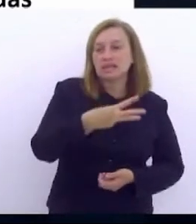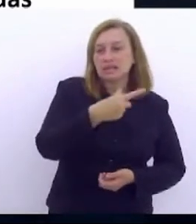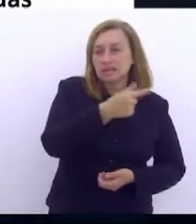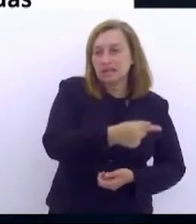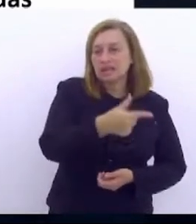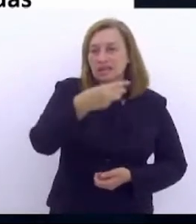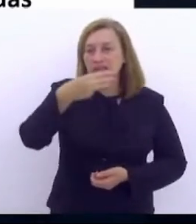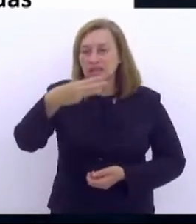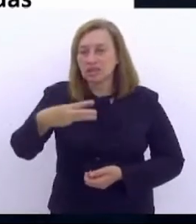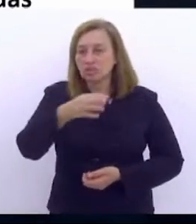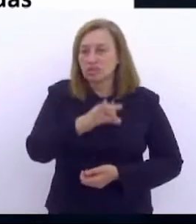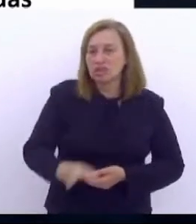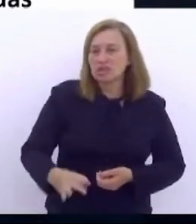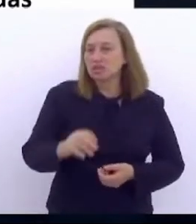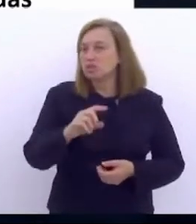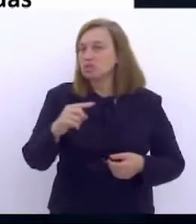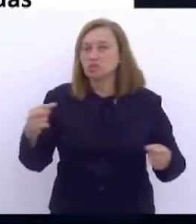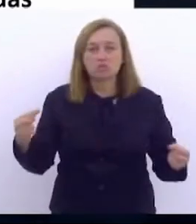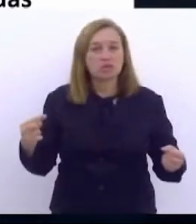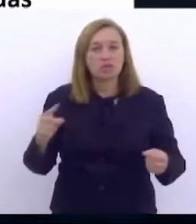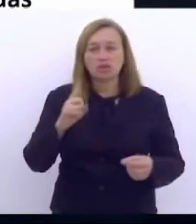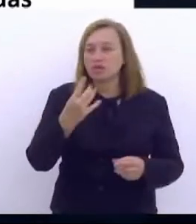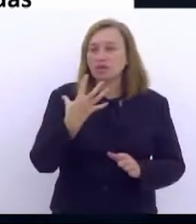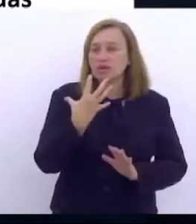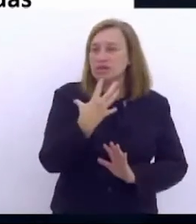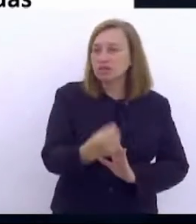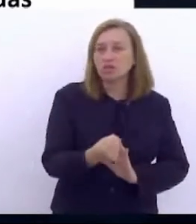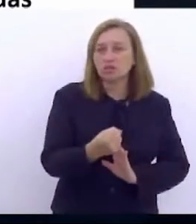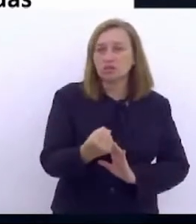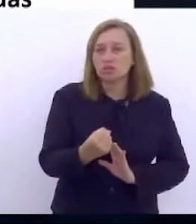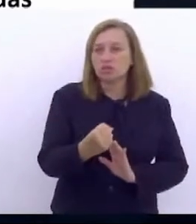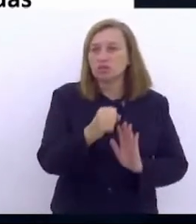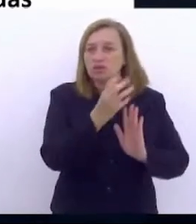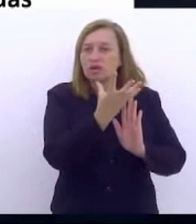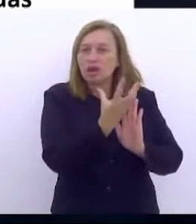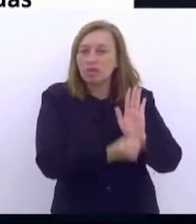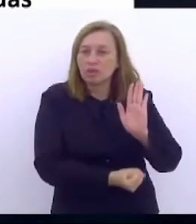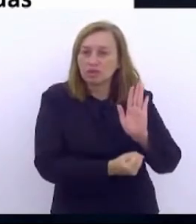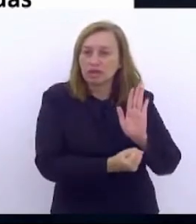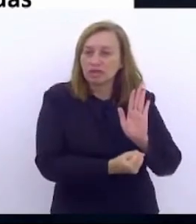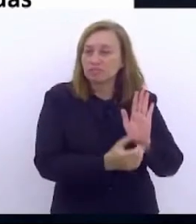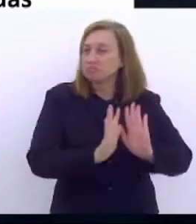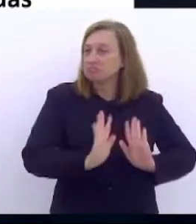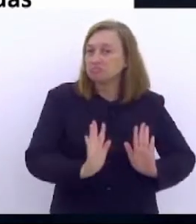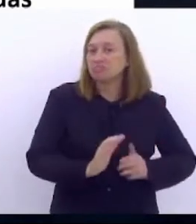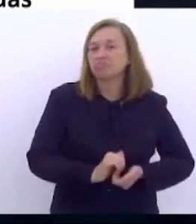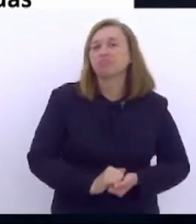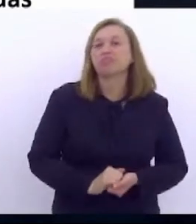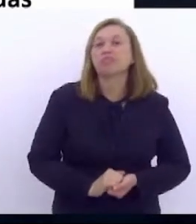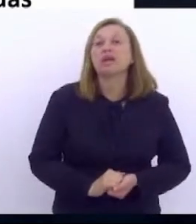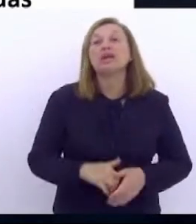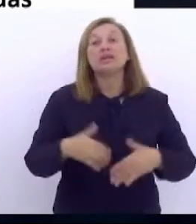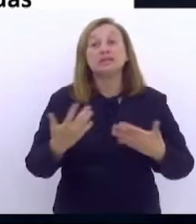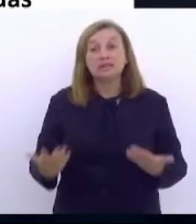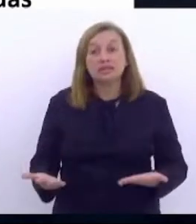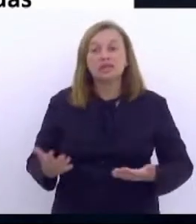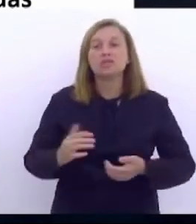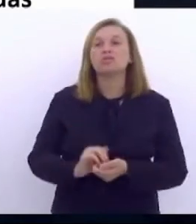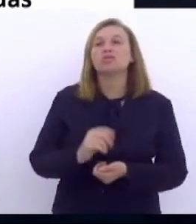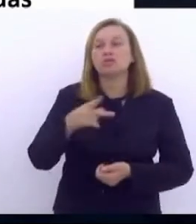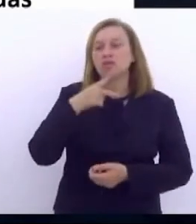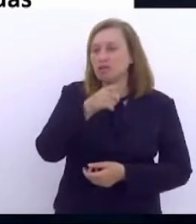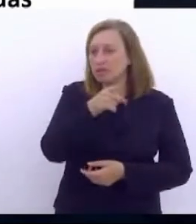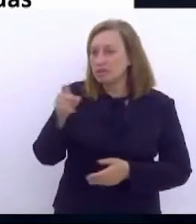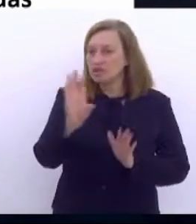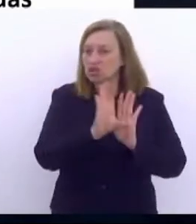73% não concordou que o aborto fosse uma decisão dela, de fato. Então, é aí o que eu trago